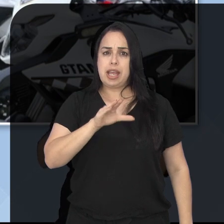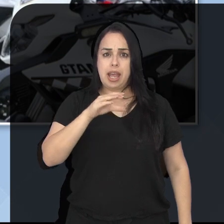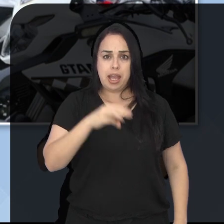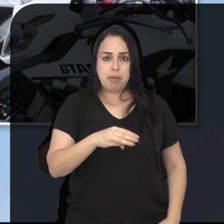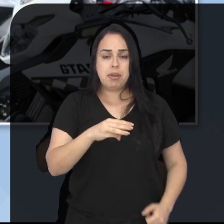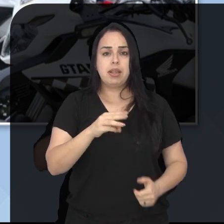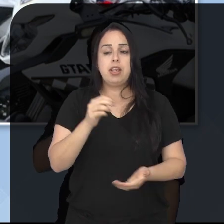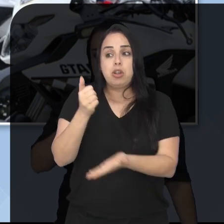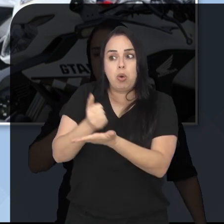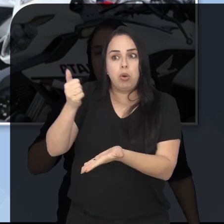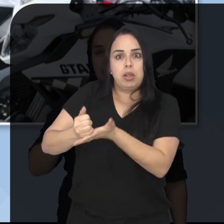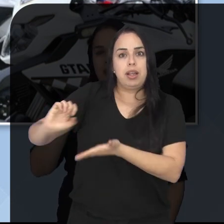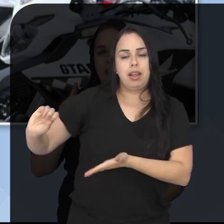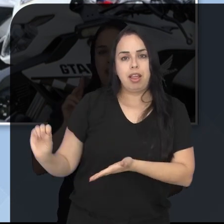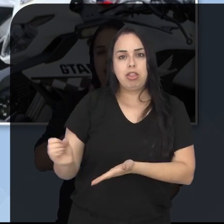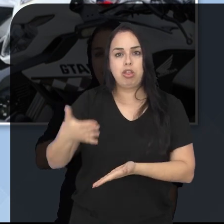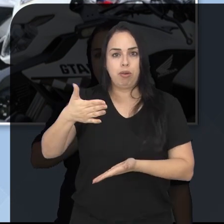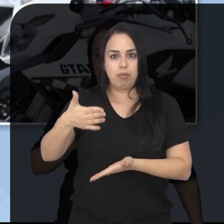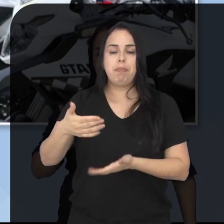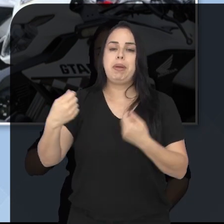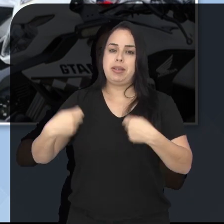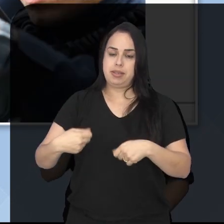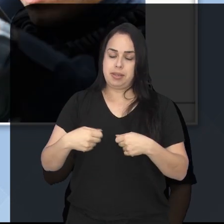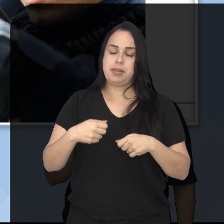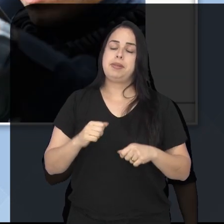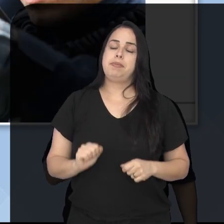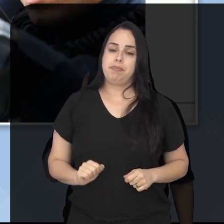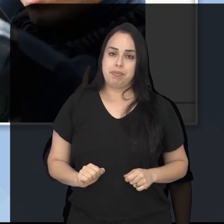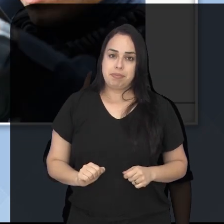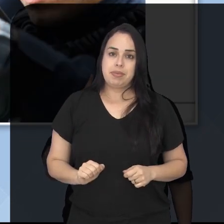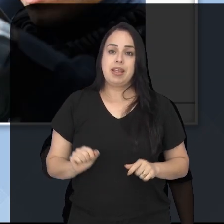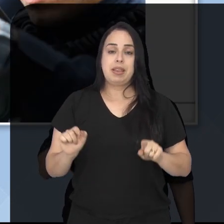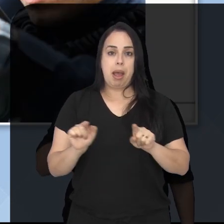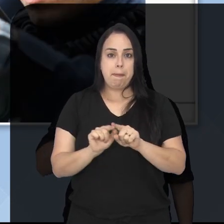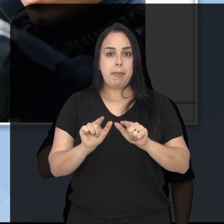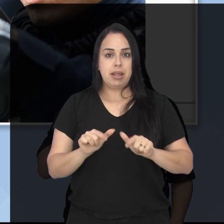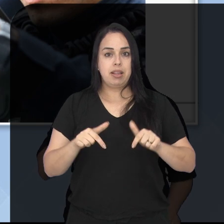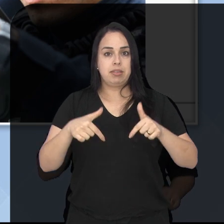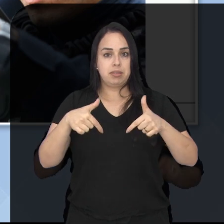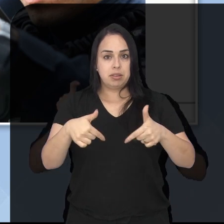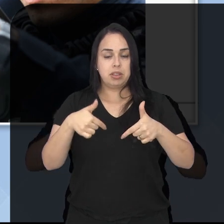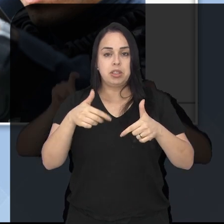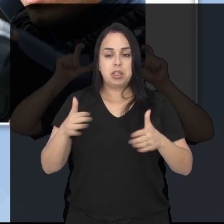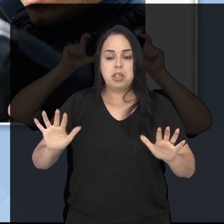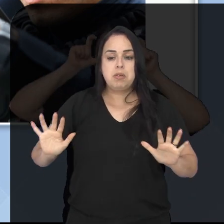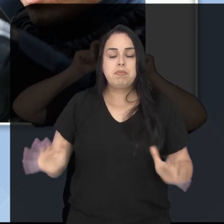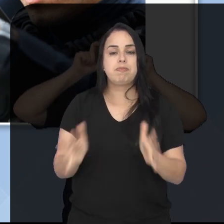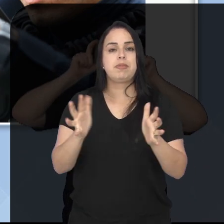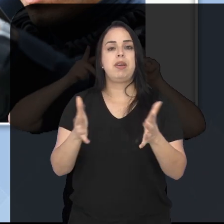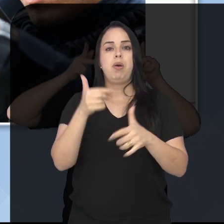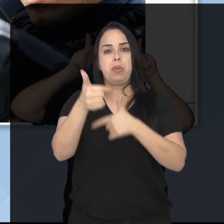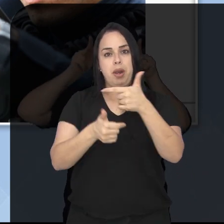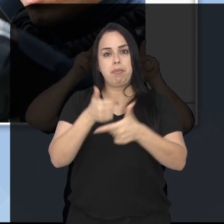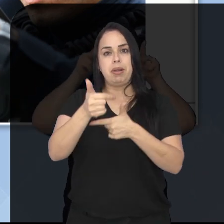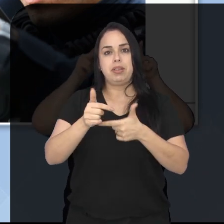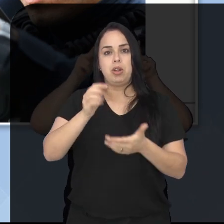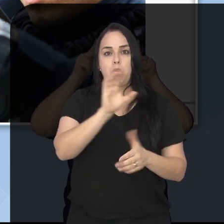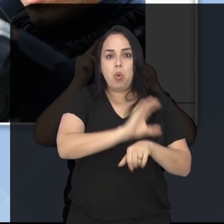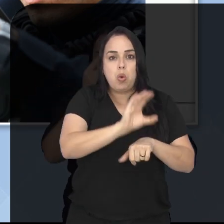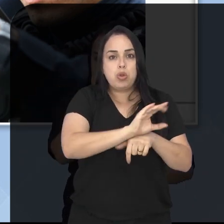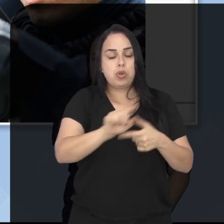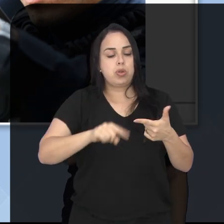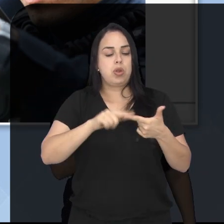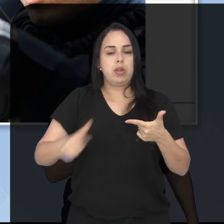municipal e a contratação de novos agentes Robertinho também destacou ações de promoção ao trabalho da GCM como